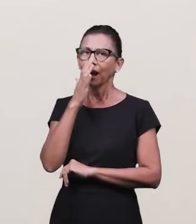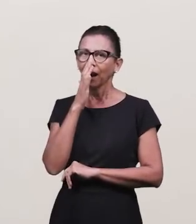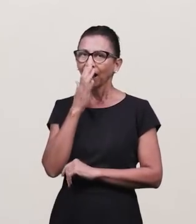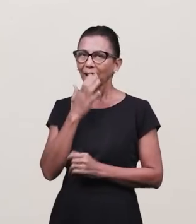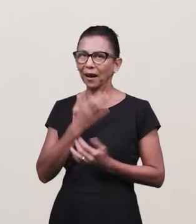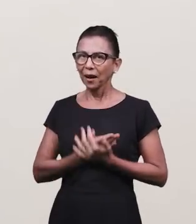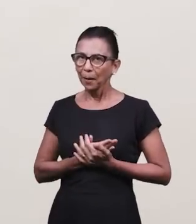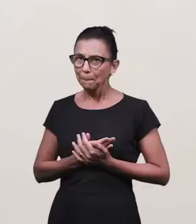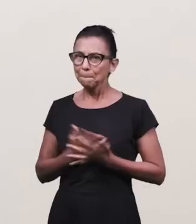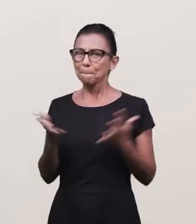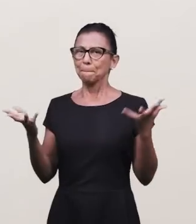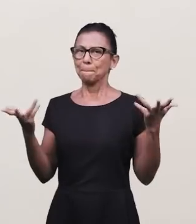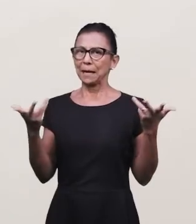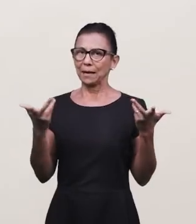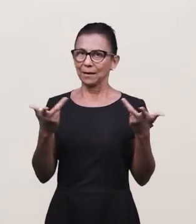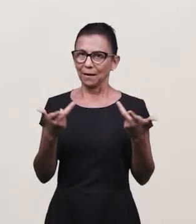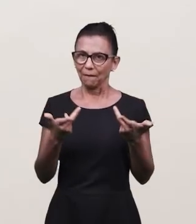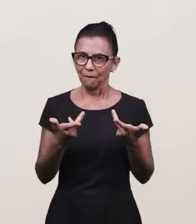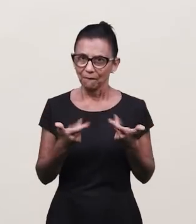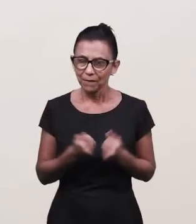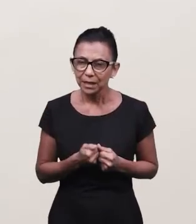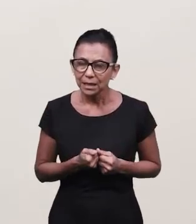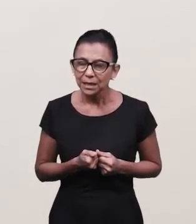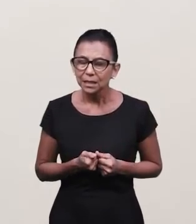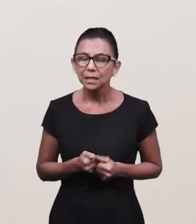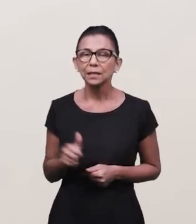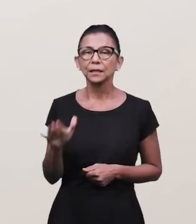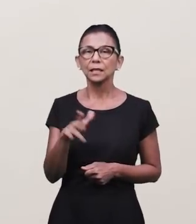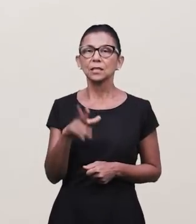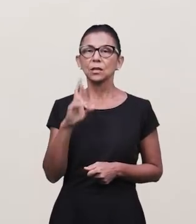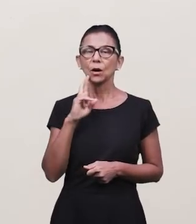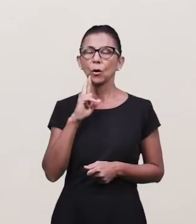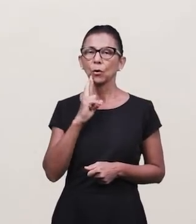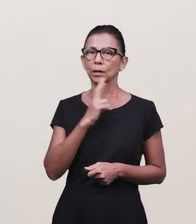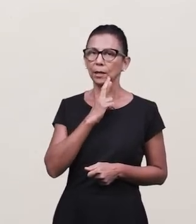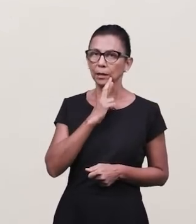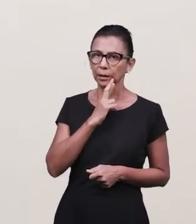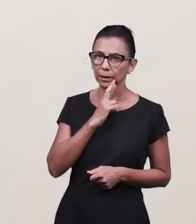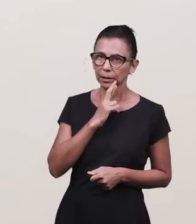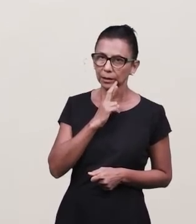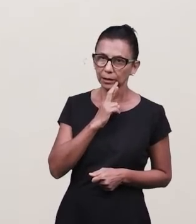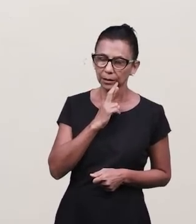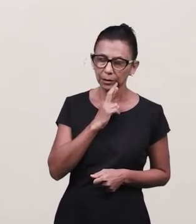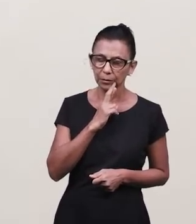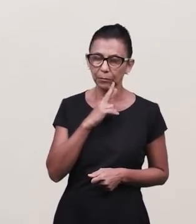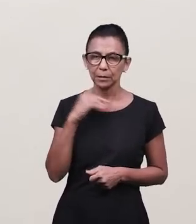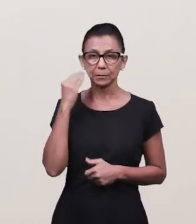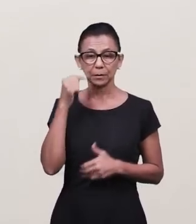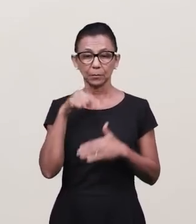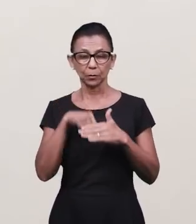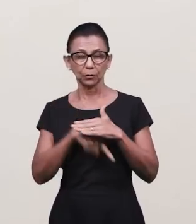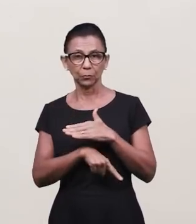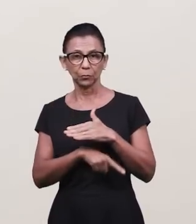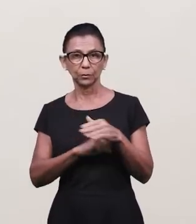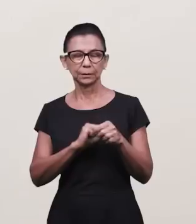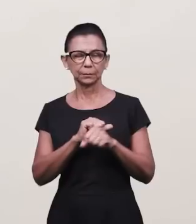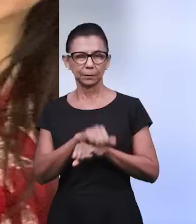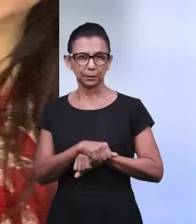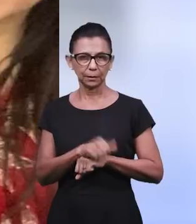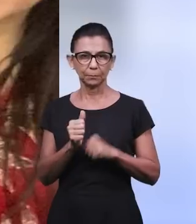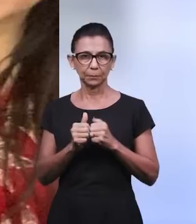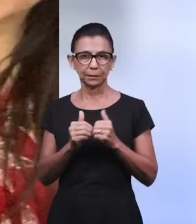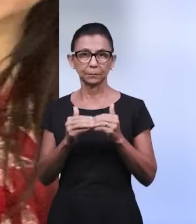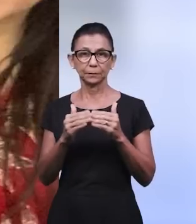Maravilha, irmãos! Agora vamos para a região de Roraima, onde ali os irmãos tiveram uma experiência profunda no Seminário de Principiantes.